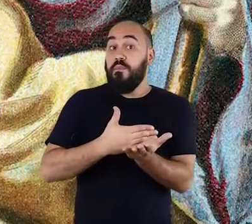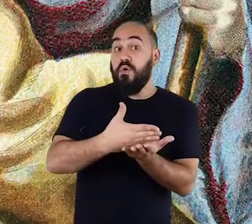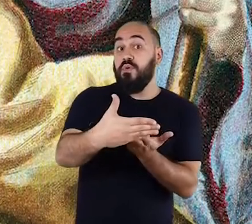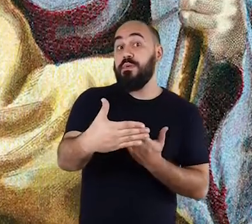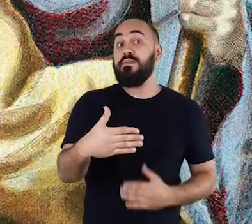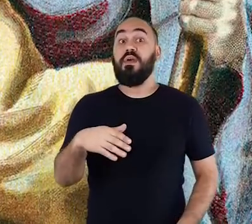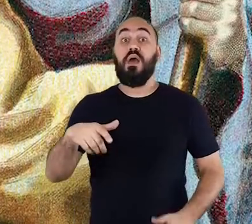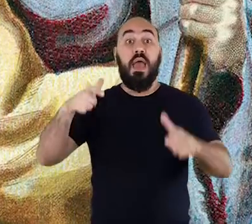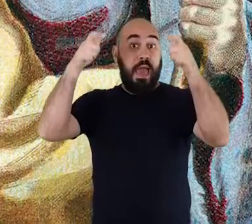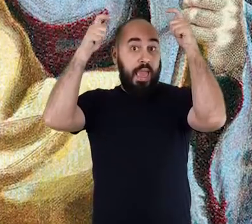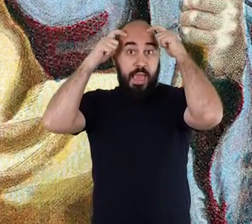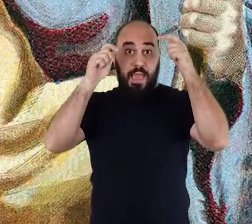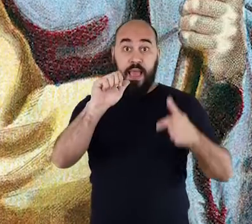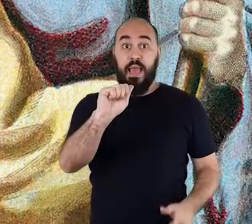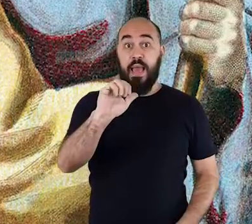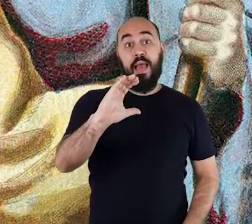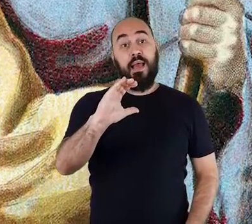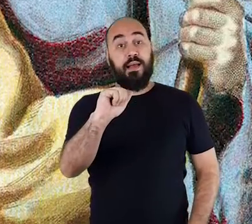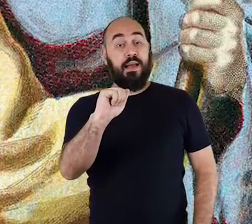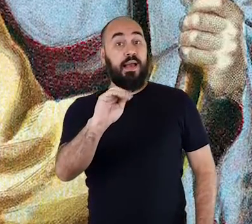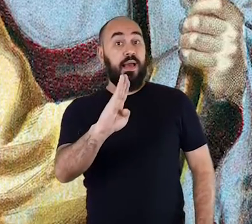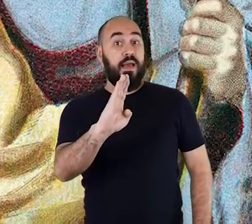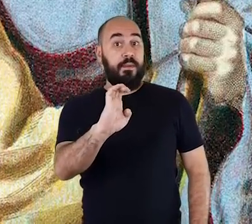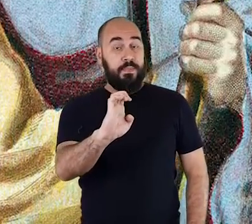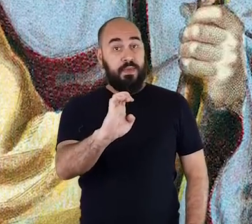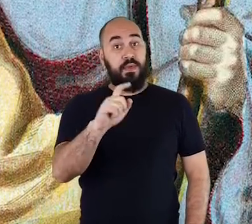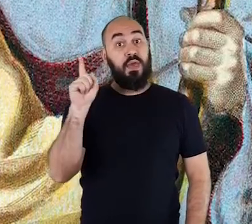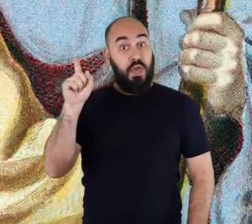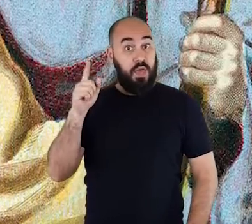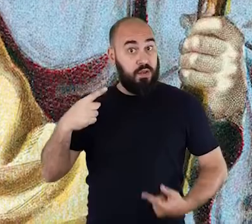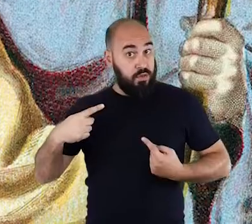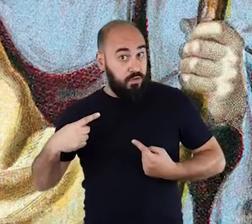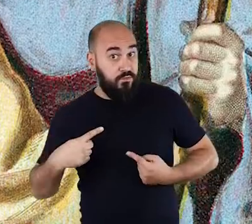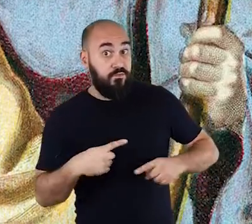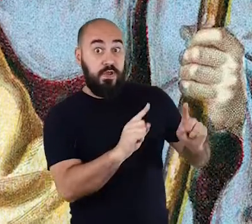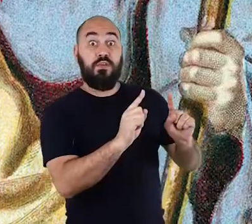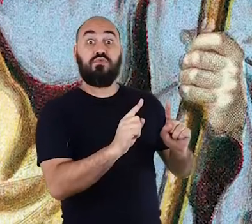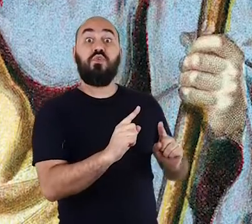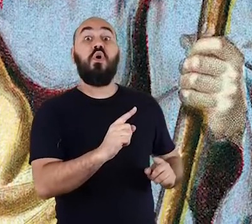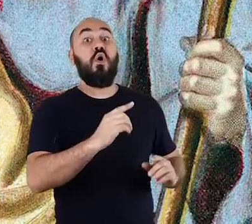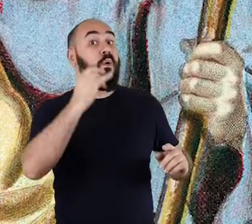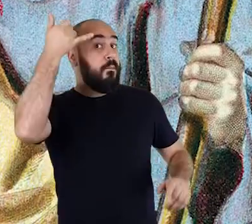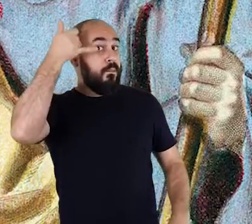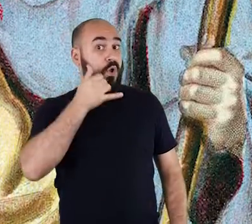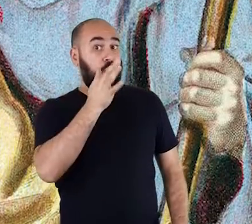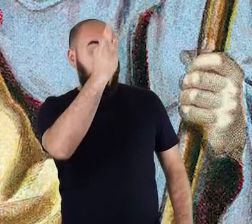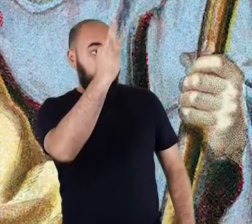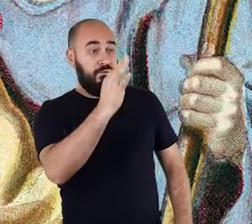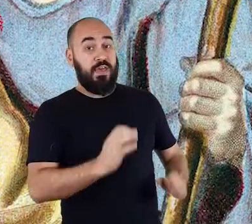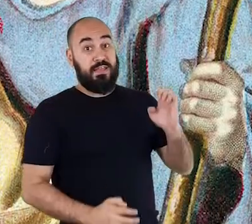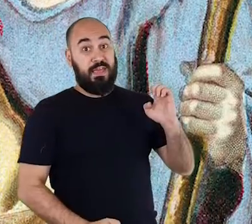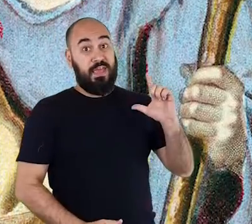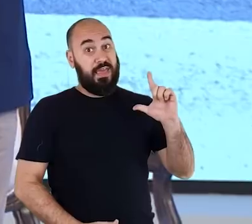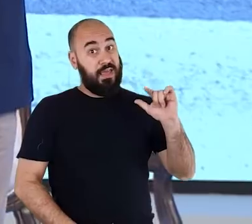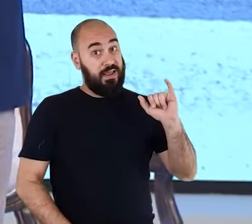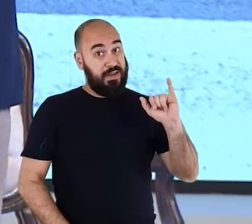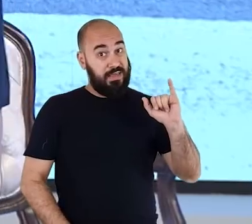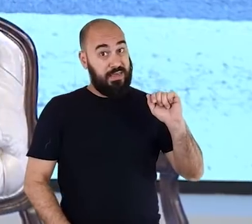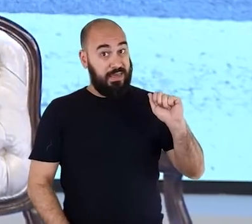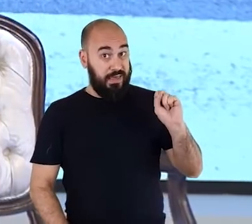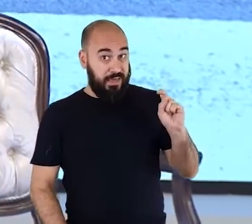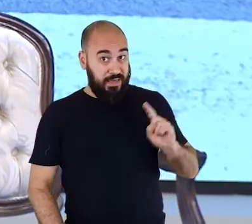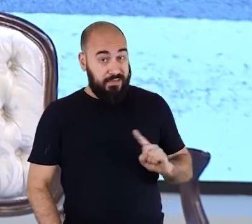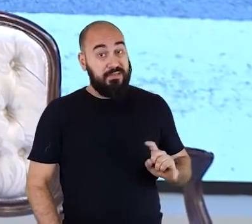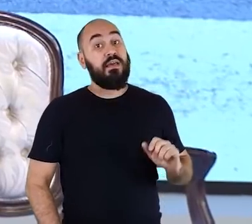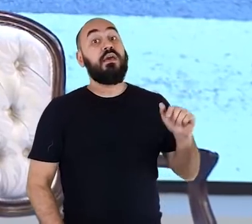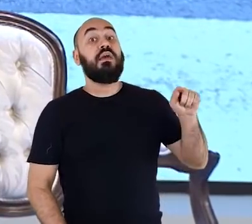Acabe, o rei de Israel que enfrentou o profeta Elias, mas acabou cedendo para a rainha Jezabel. Acabe